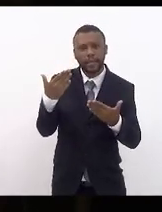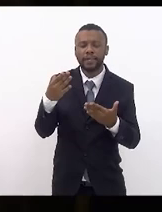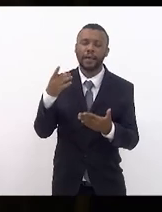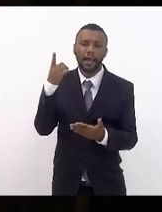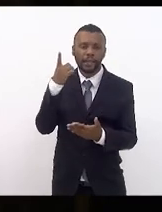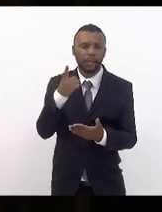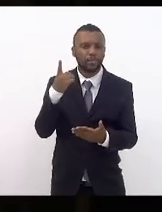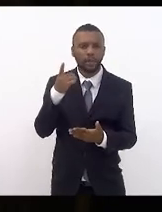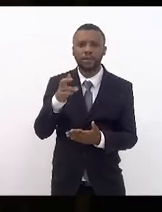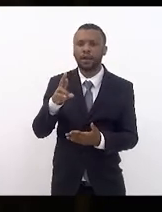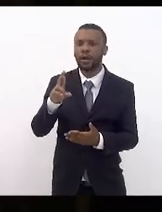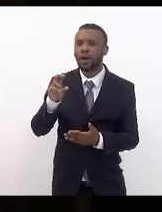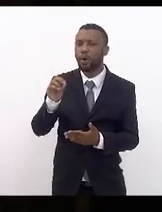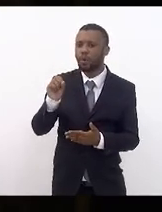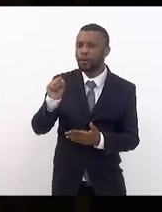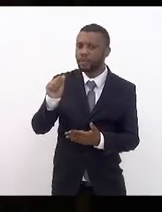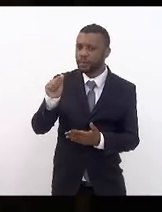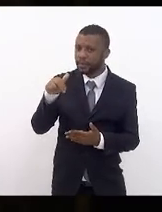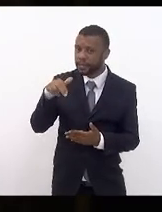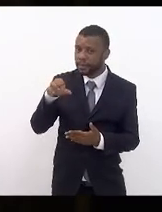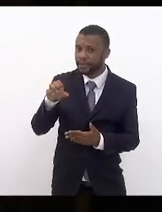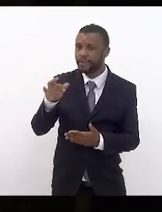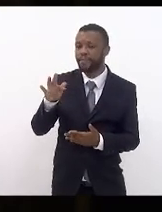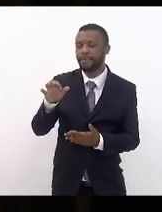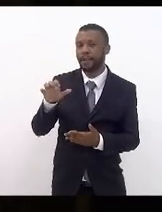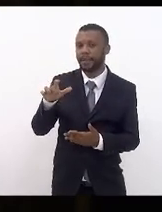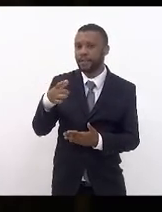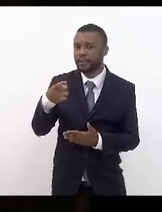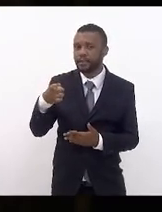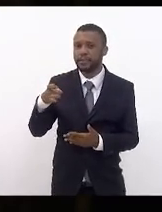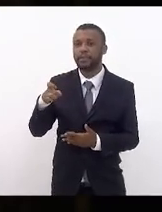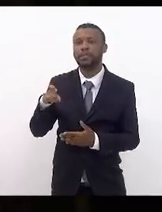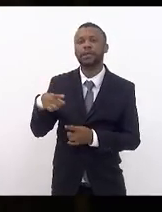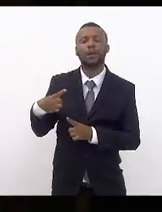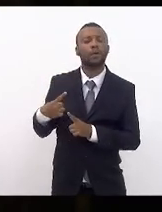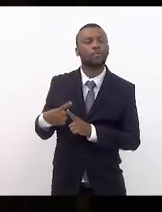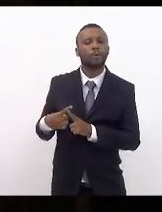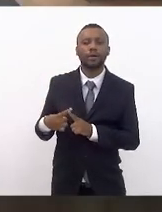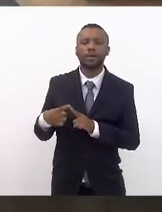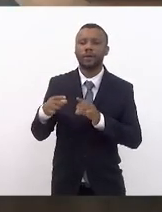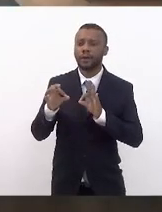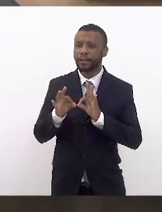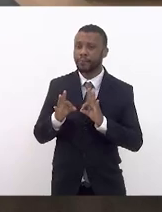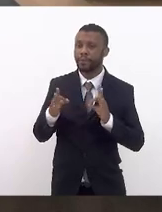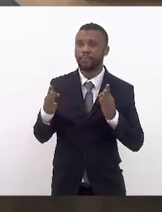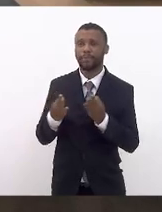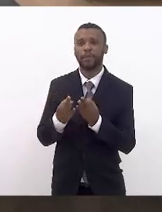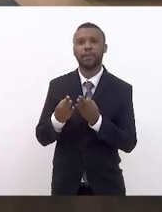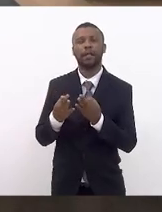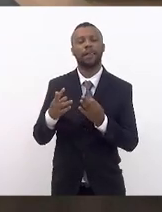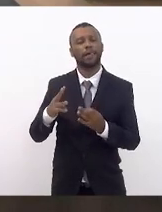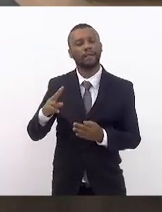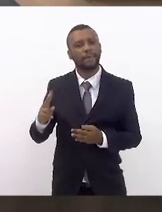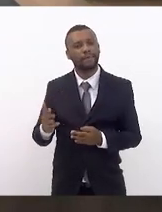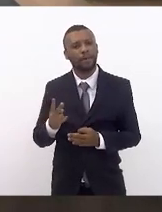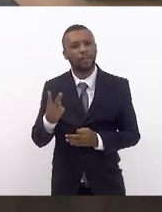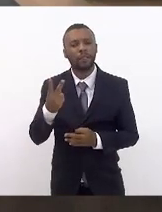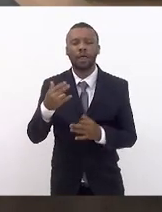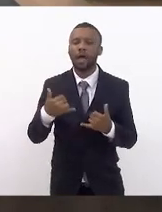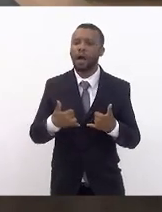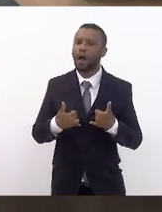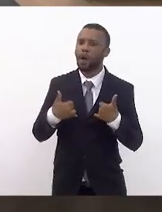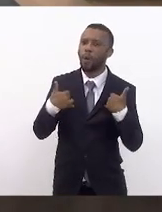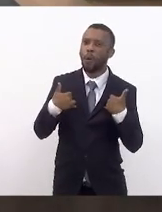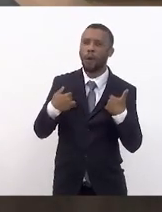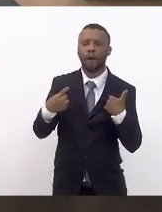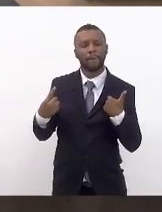deputada Rosane Félix, porque nossa família valoriza muito a honra. Para